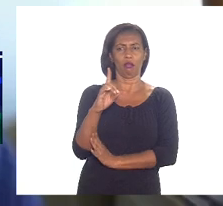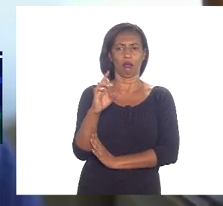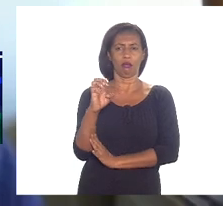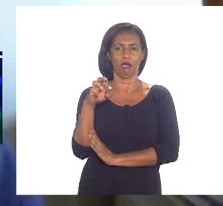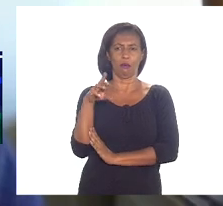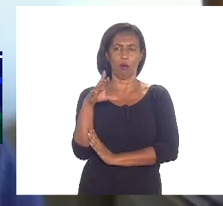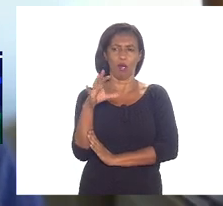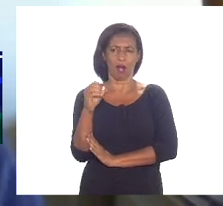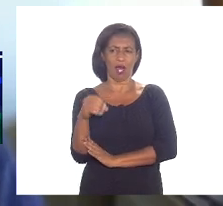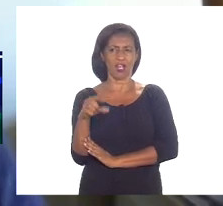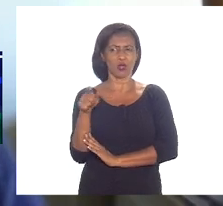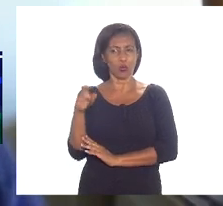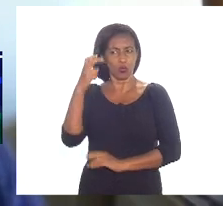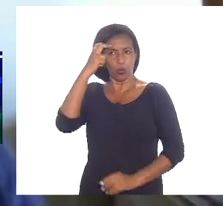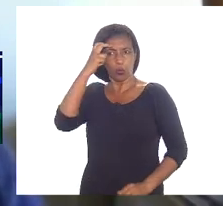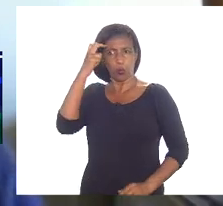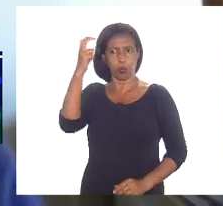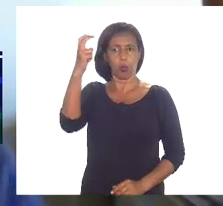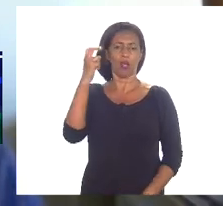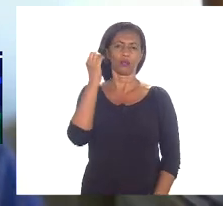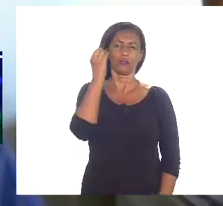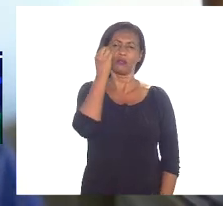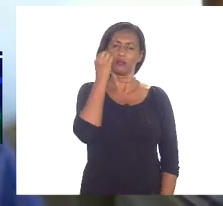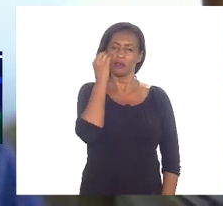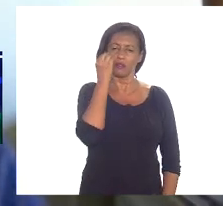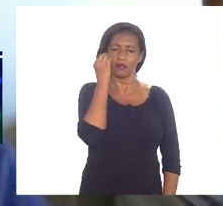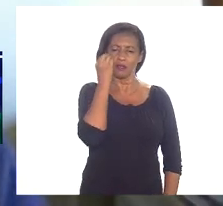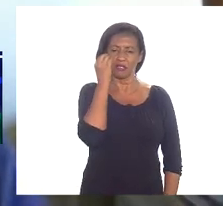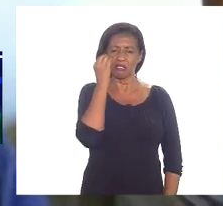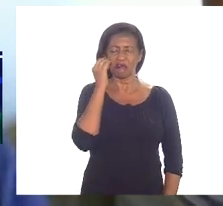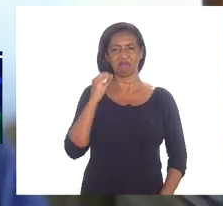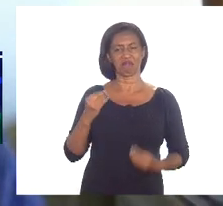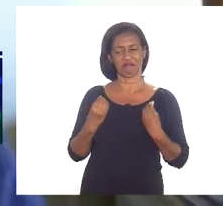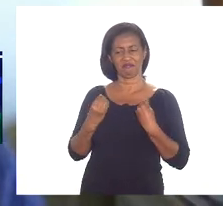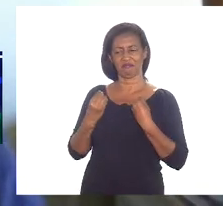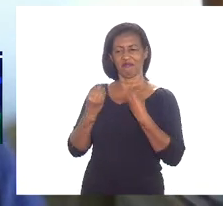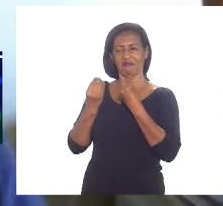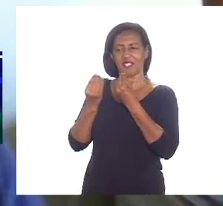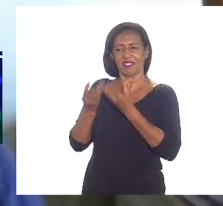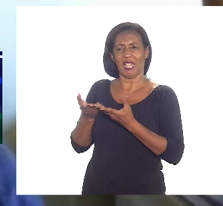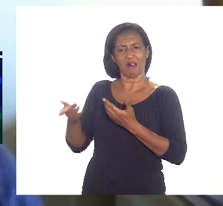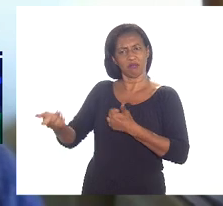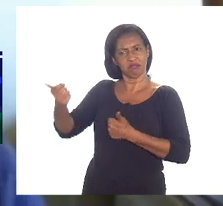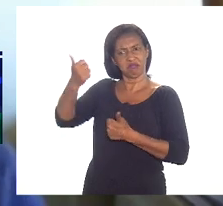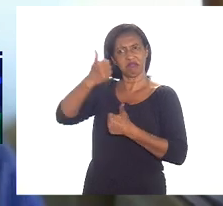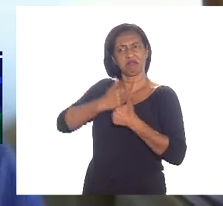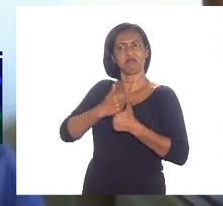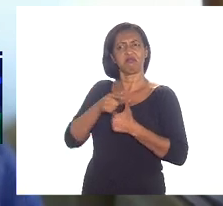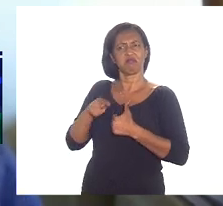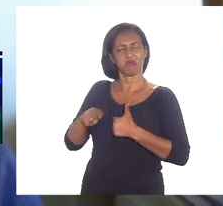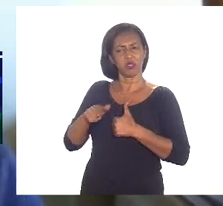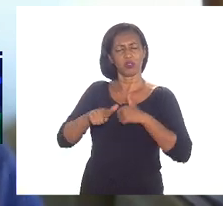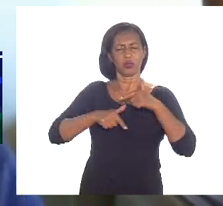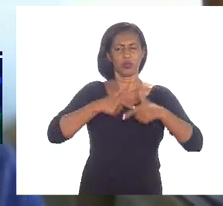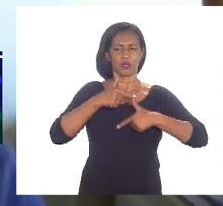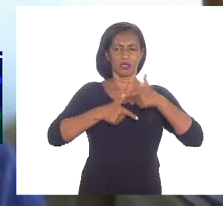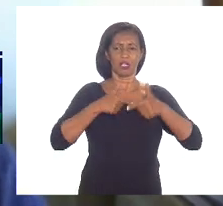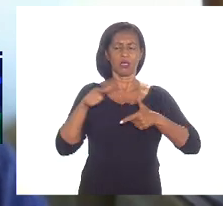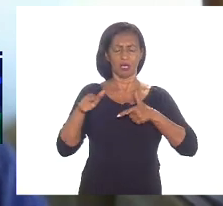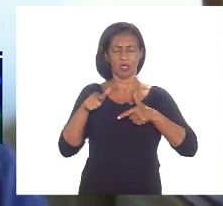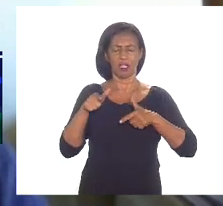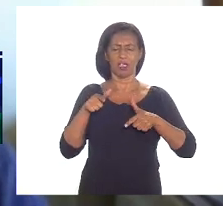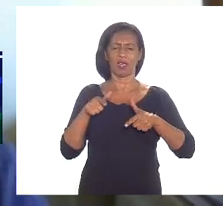seu saber e a sua experiência o credenciam para essa função de formar a